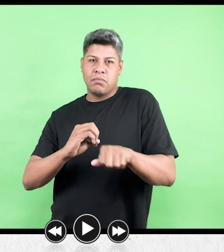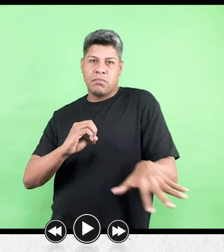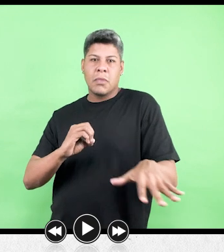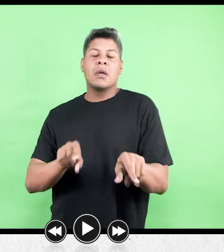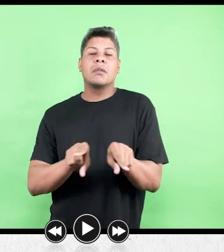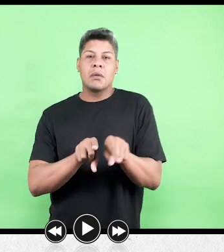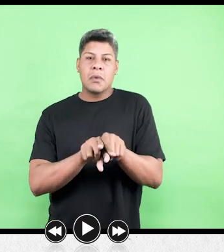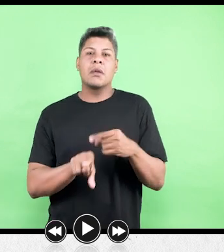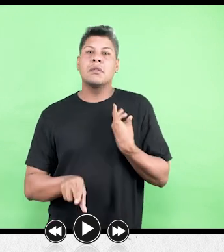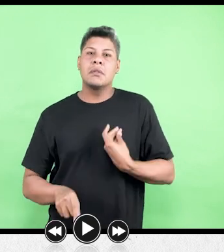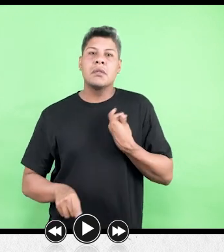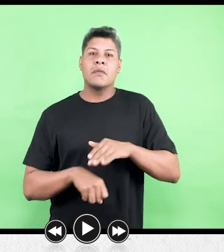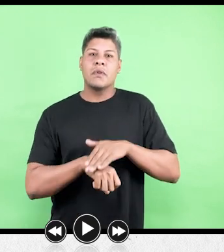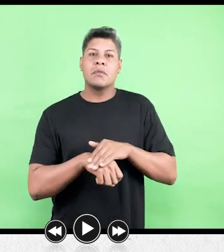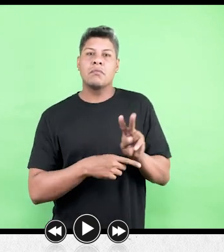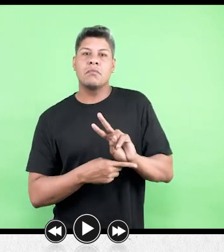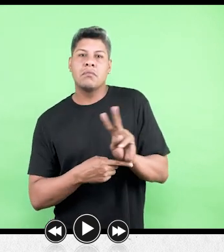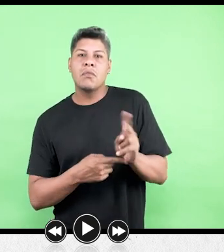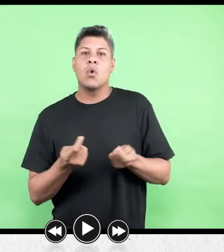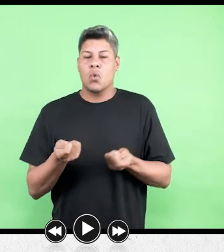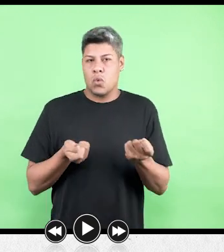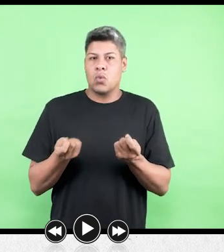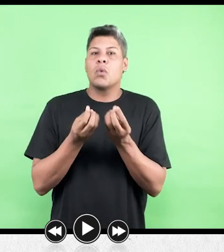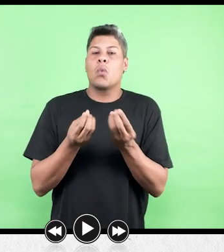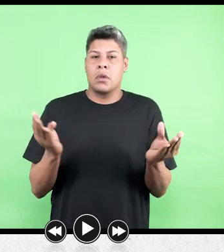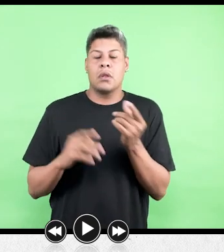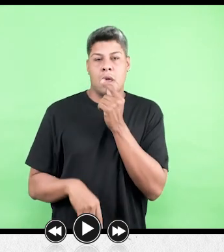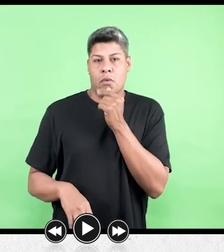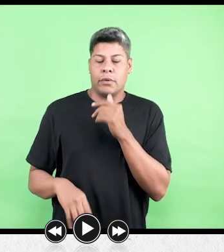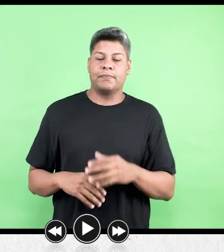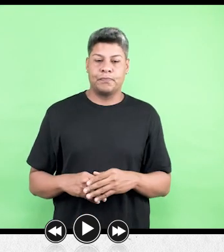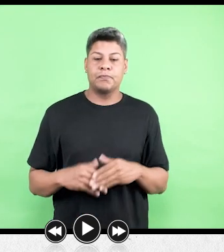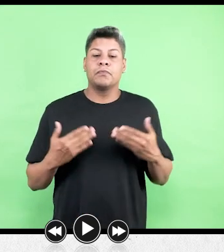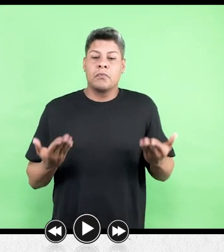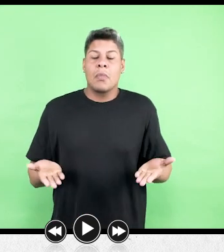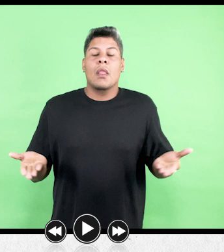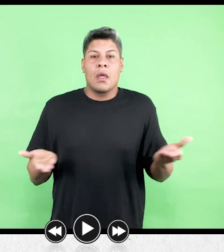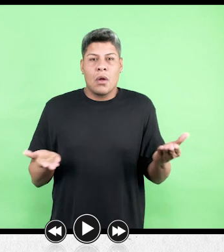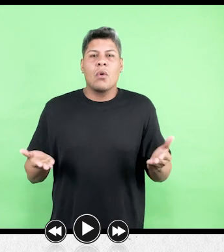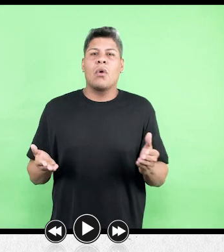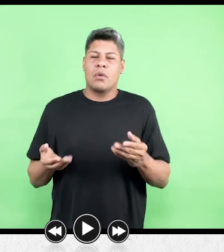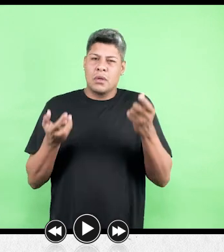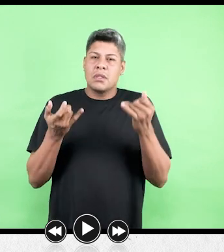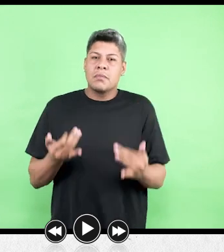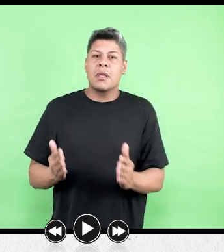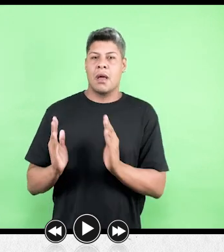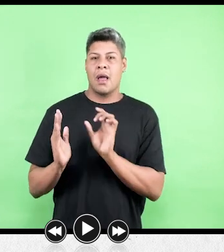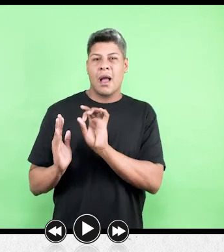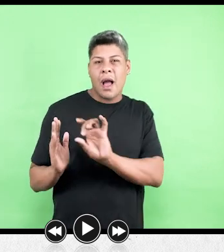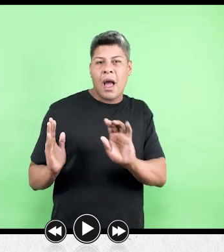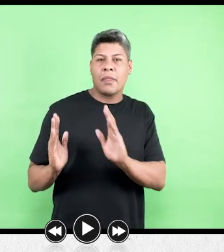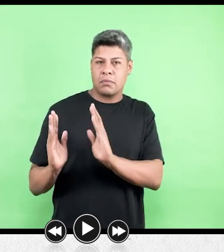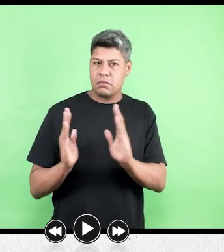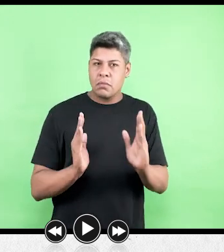seja feito o monitoramento do controle dessa qualidade da água. Bom, e a gente vai passar então por cada uma dessas etapas, né? Começando